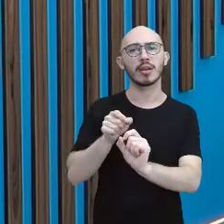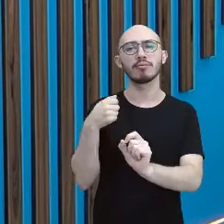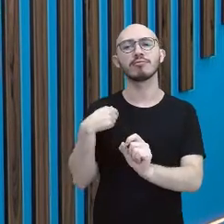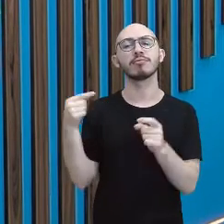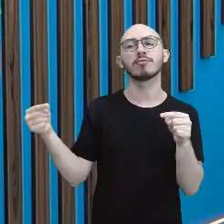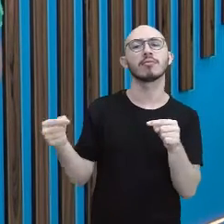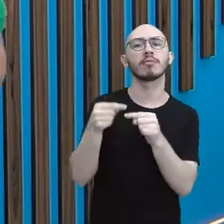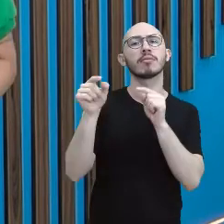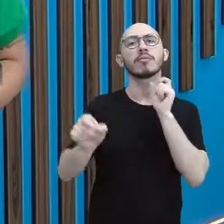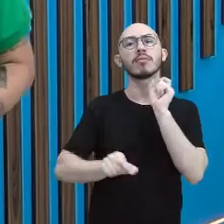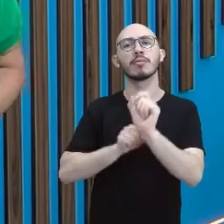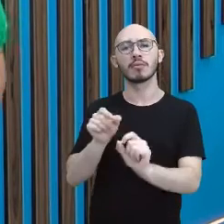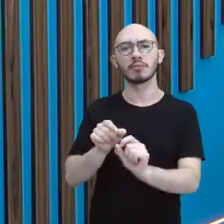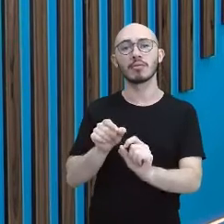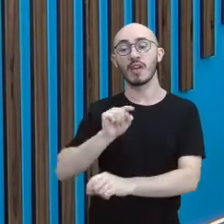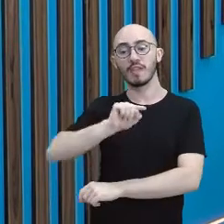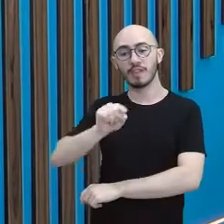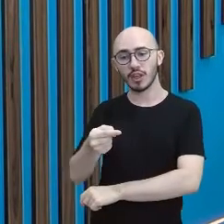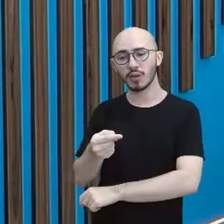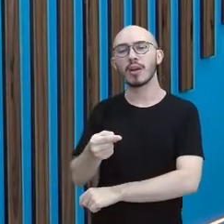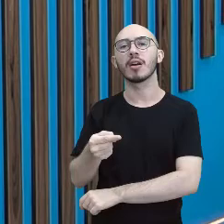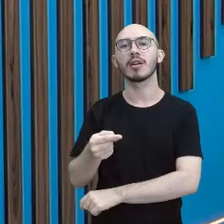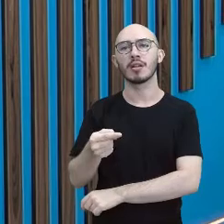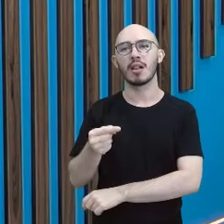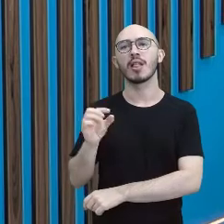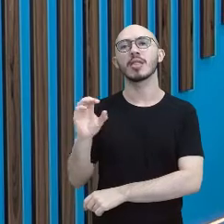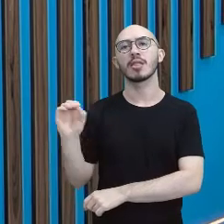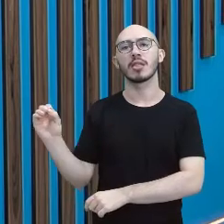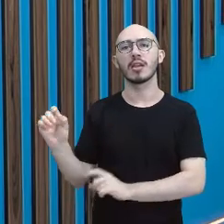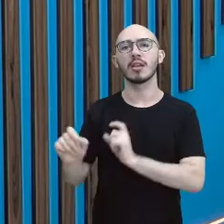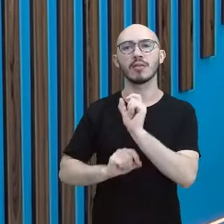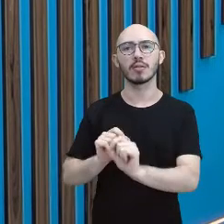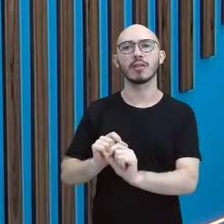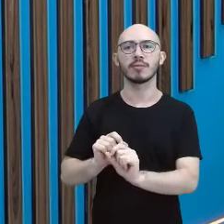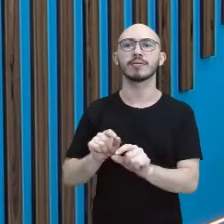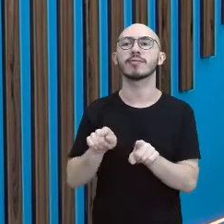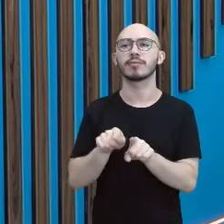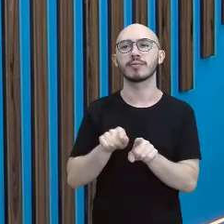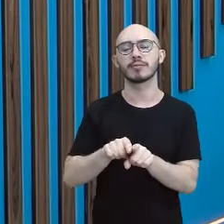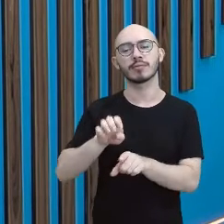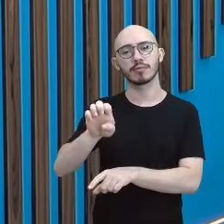que ficaram na vírgula tem uma relação com esse expoente do